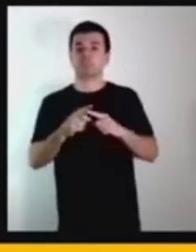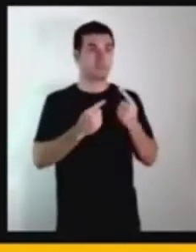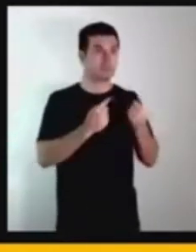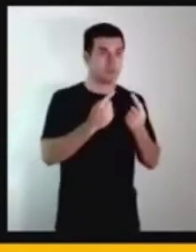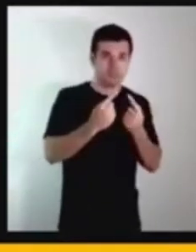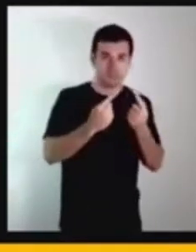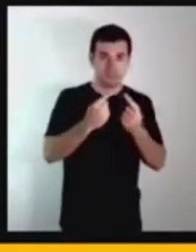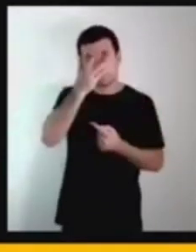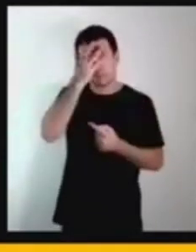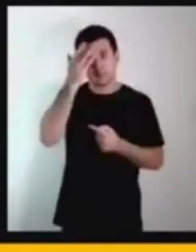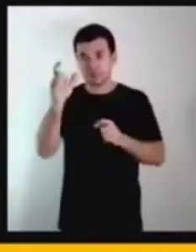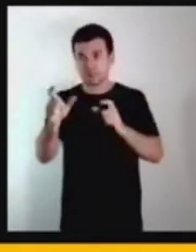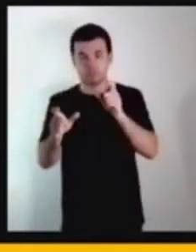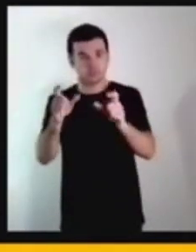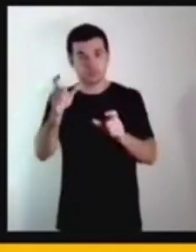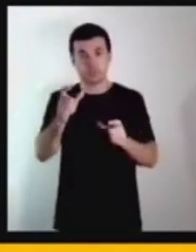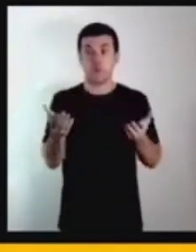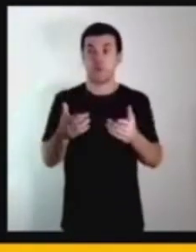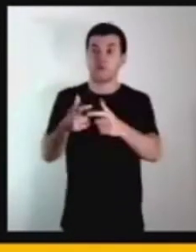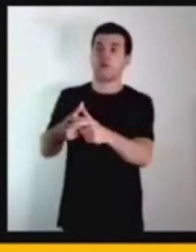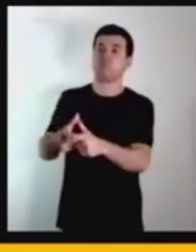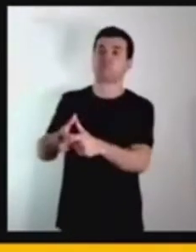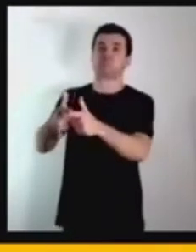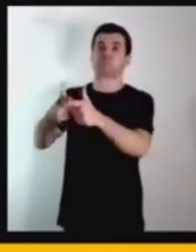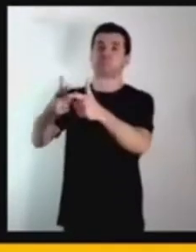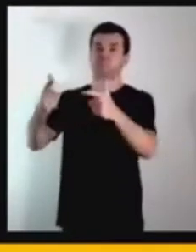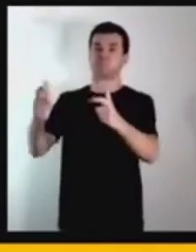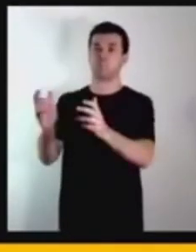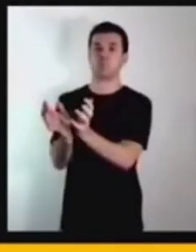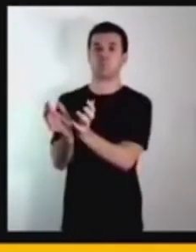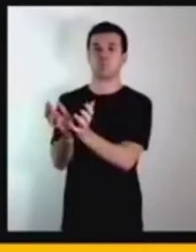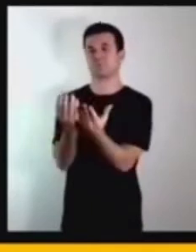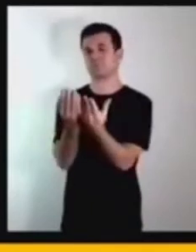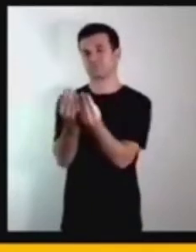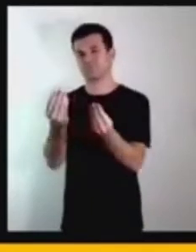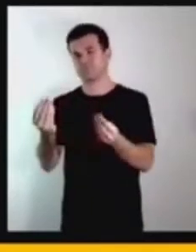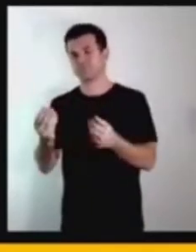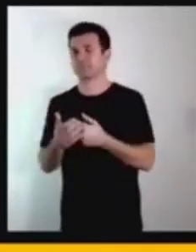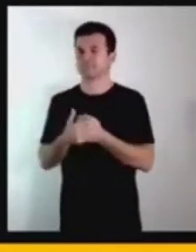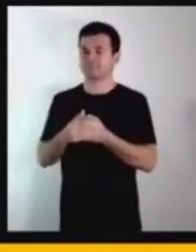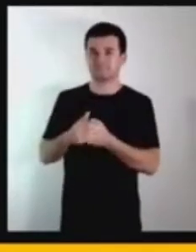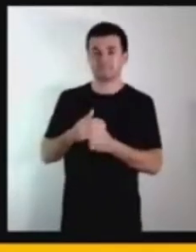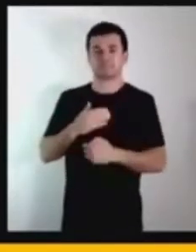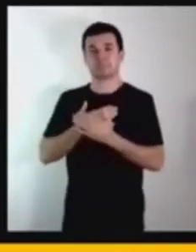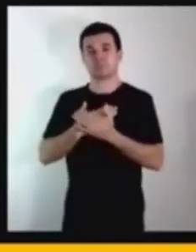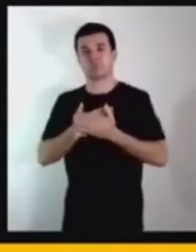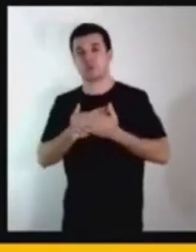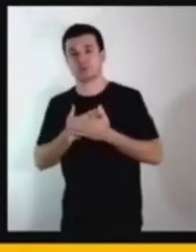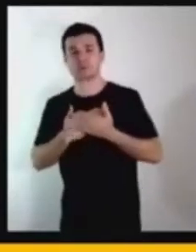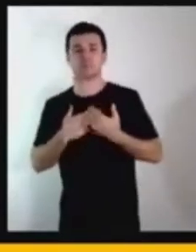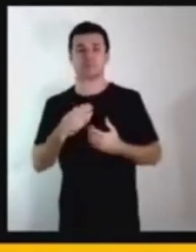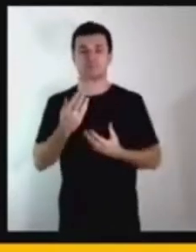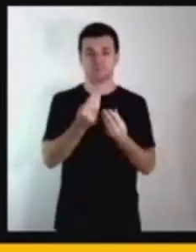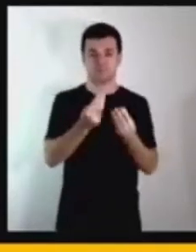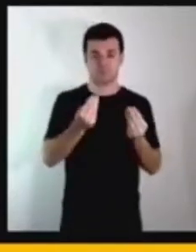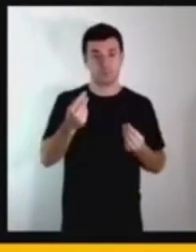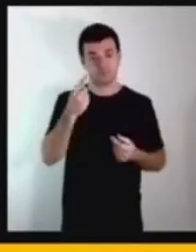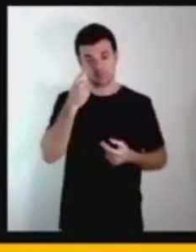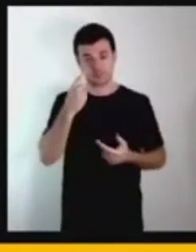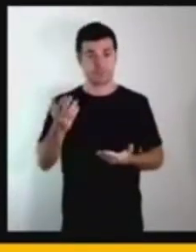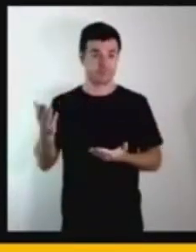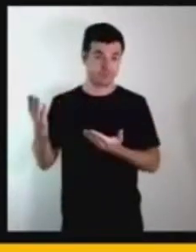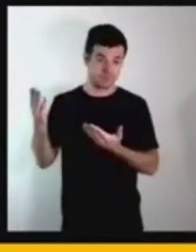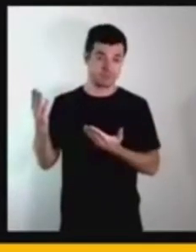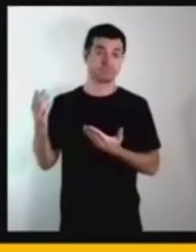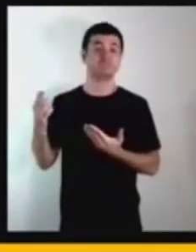são uma grande galera, assim, uma grande comunidade muito querida, muito afetuosa, como vocês podem ver, e uma galera que está